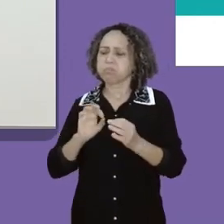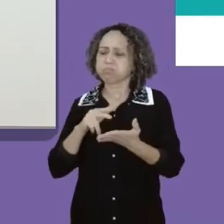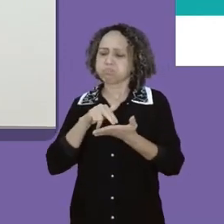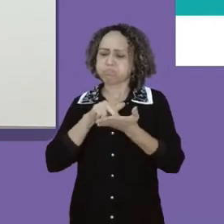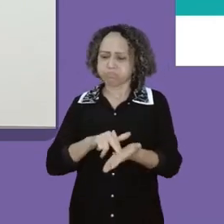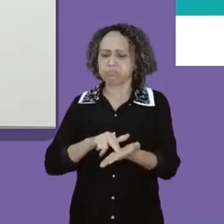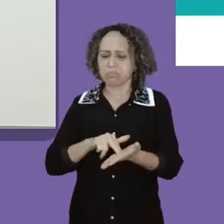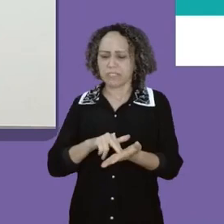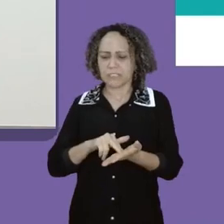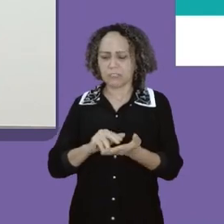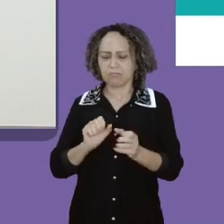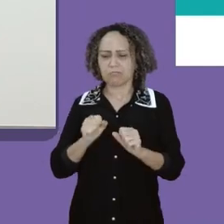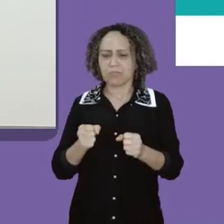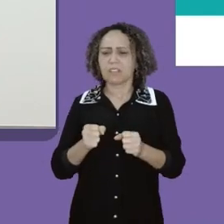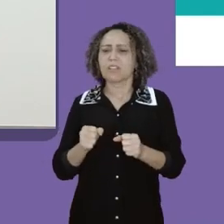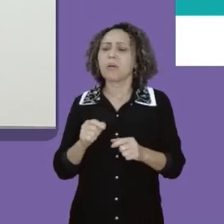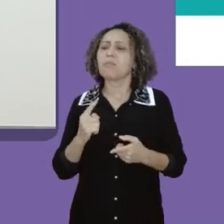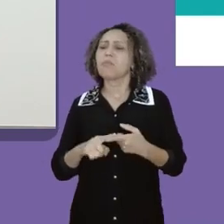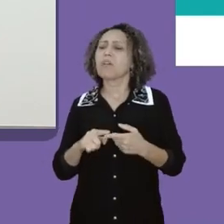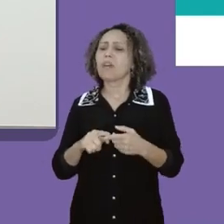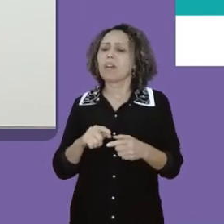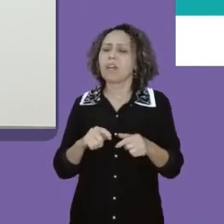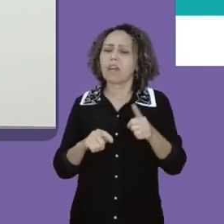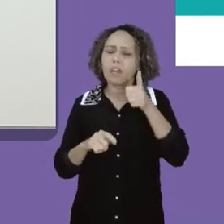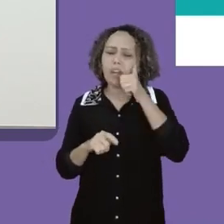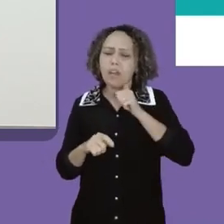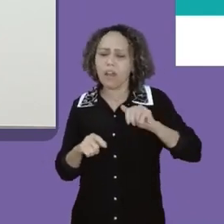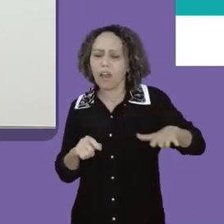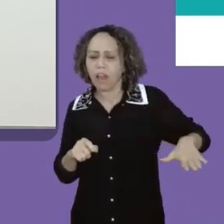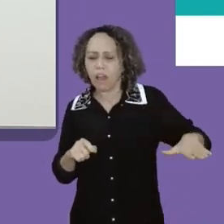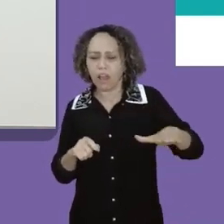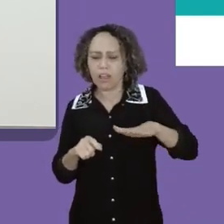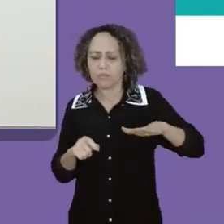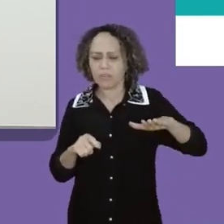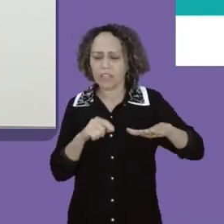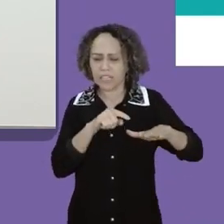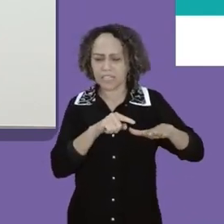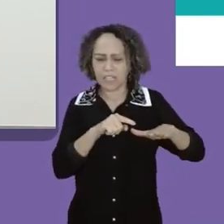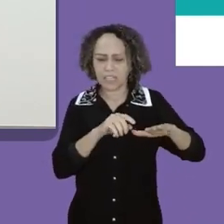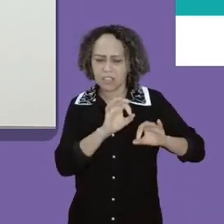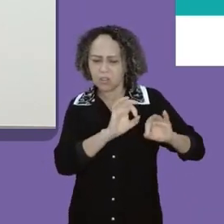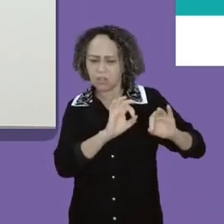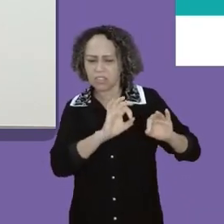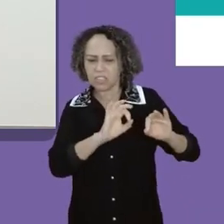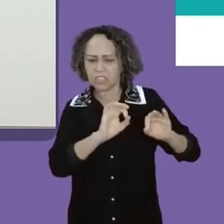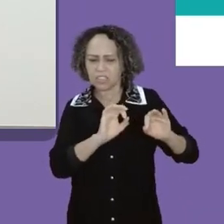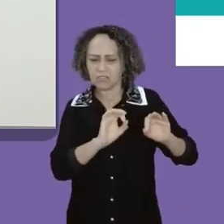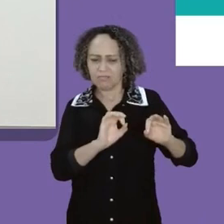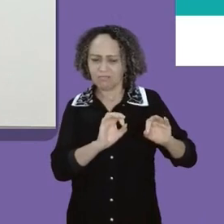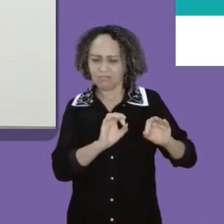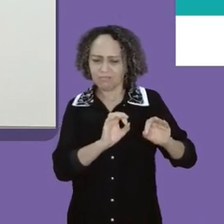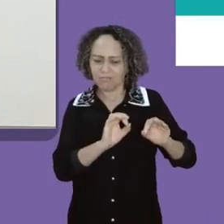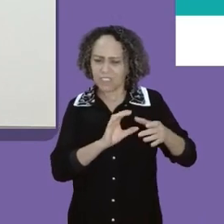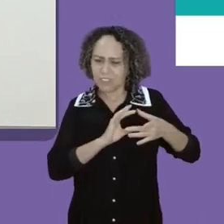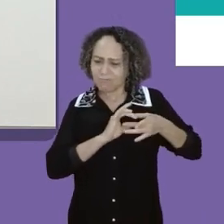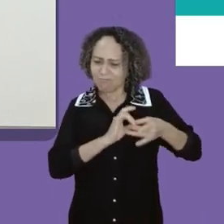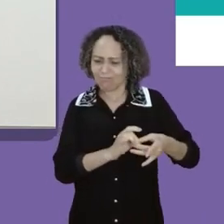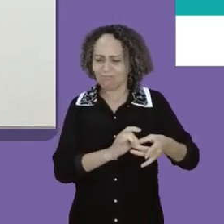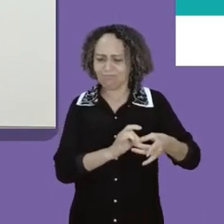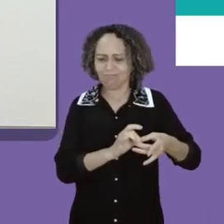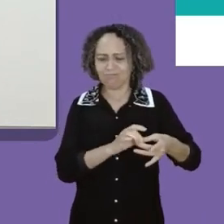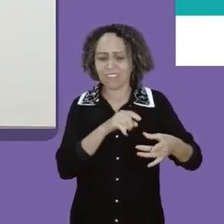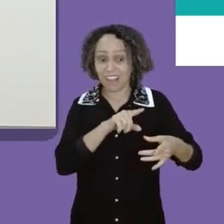resistência. Porque as mulheres, quando elas se organizam, se juntam, elas têm